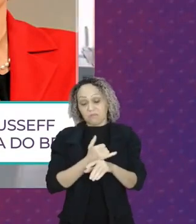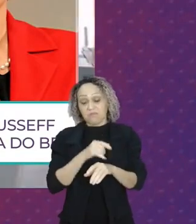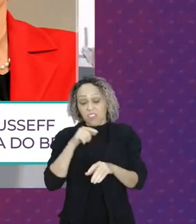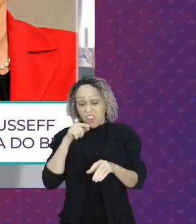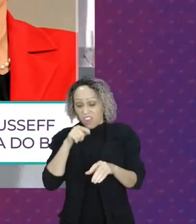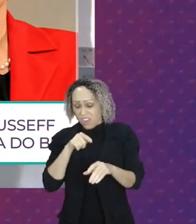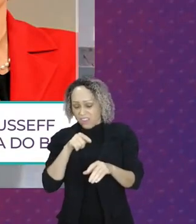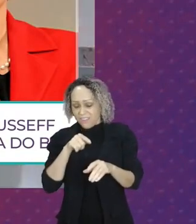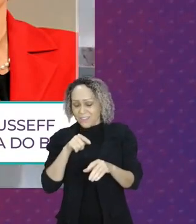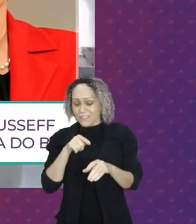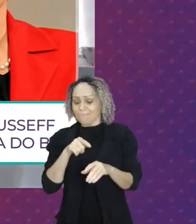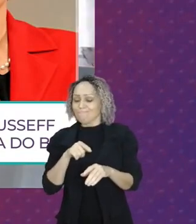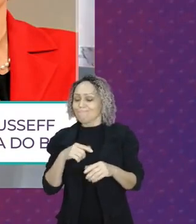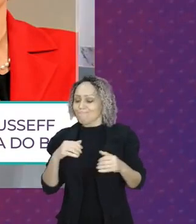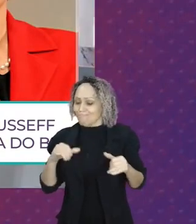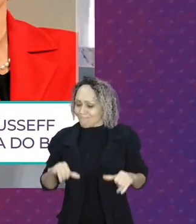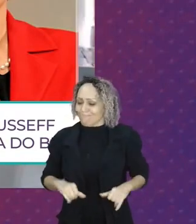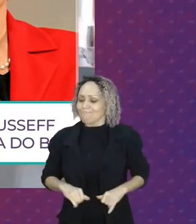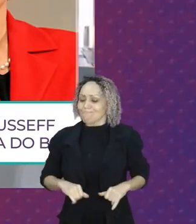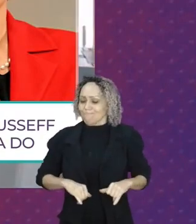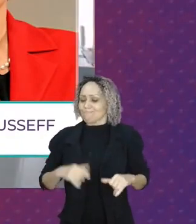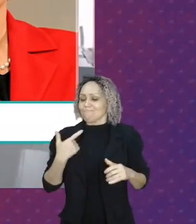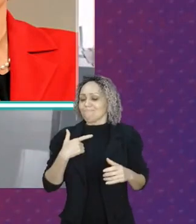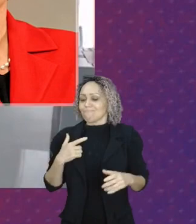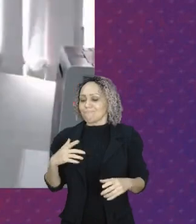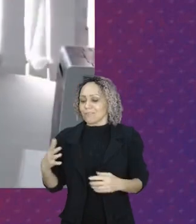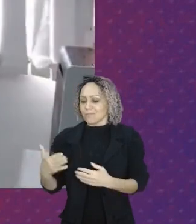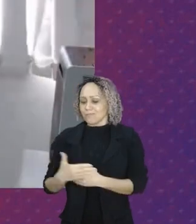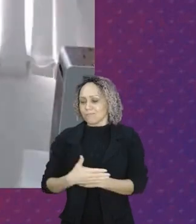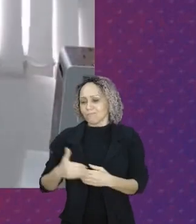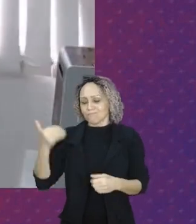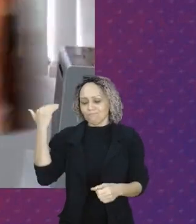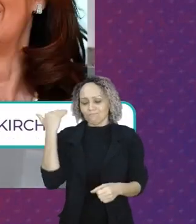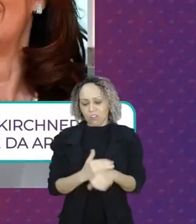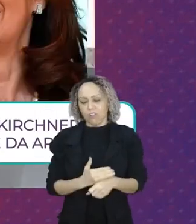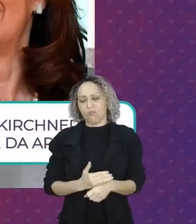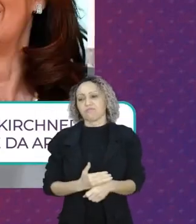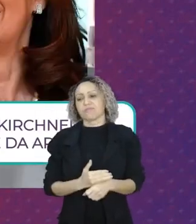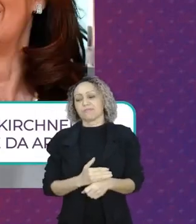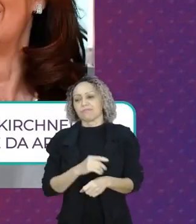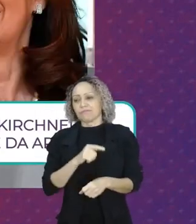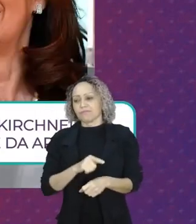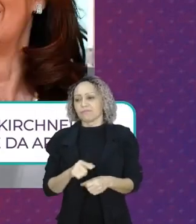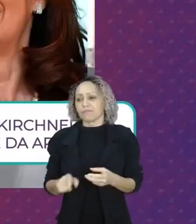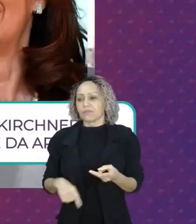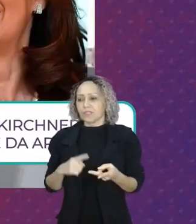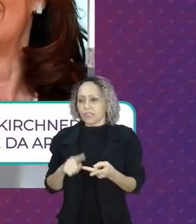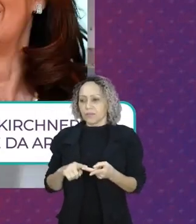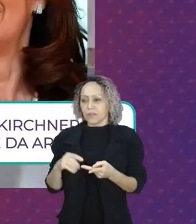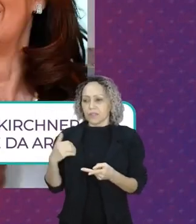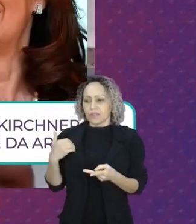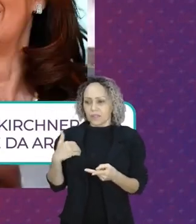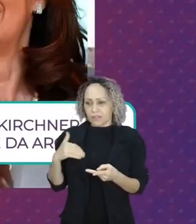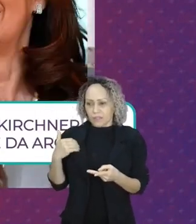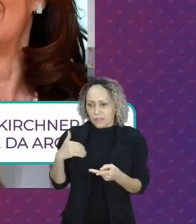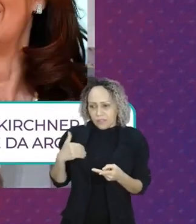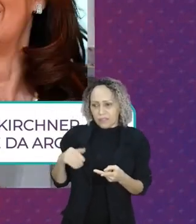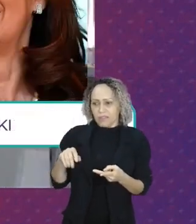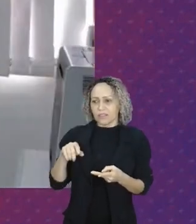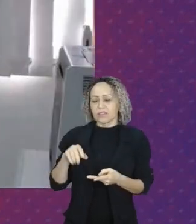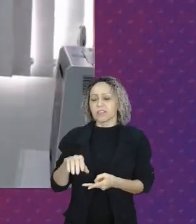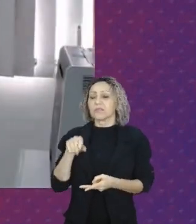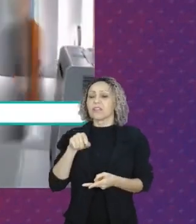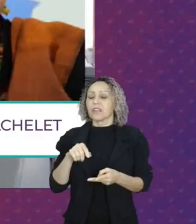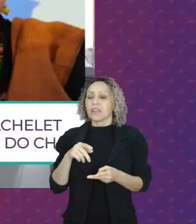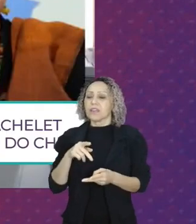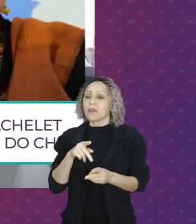2016, mas a Dilma, no segundo mandato de presidenta aqui no Brasil, nós tínhamos a Cristina Kirchner, né, na presidência da